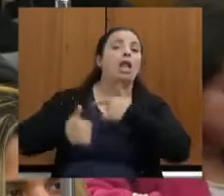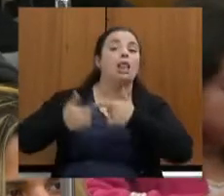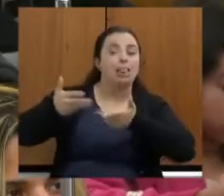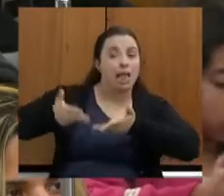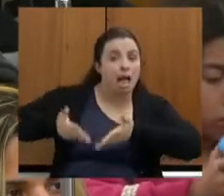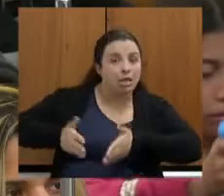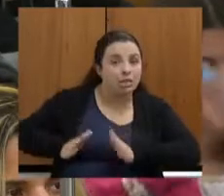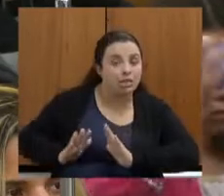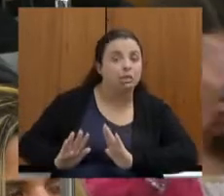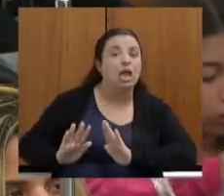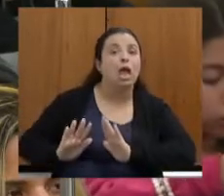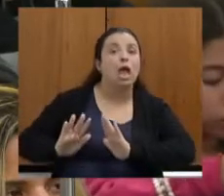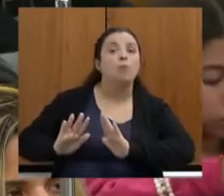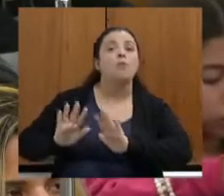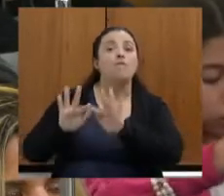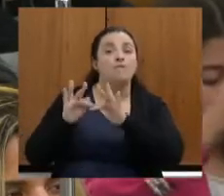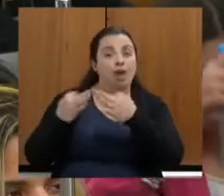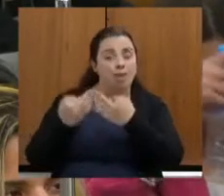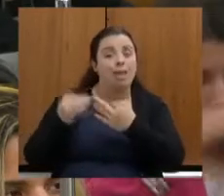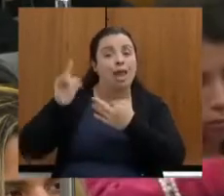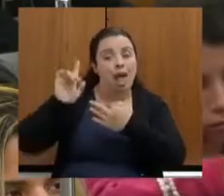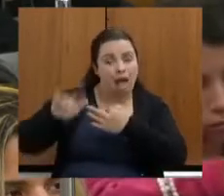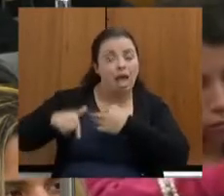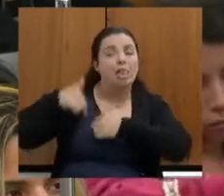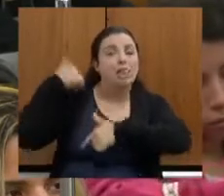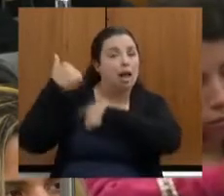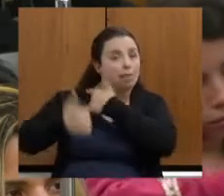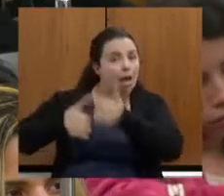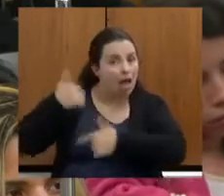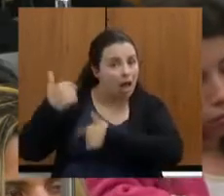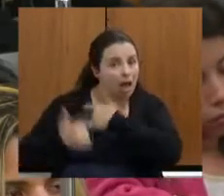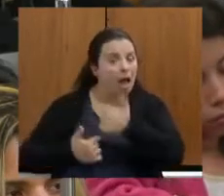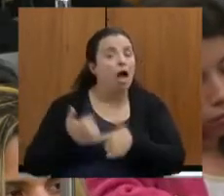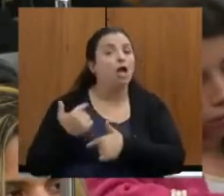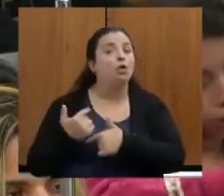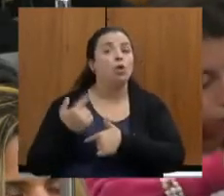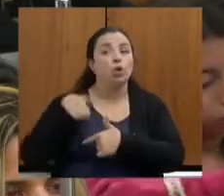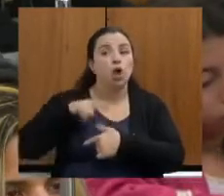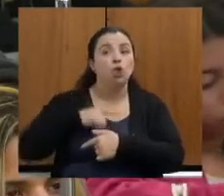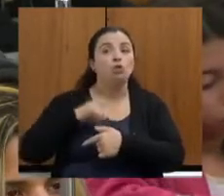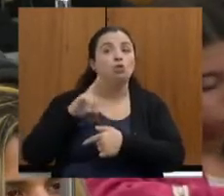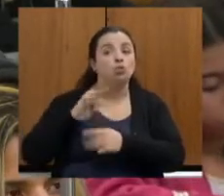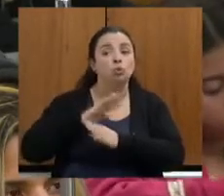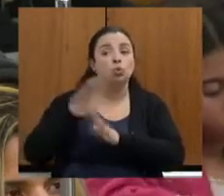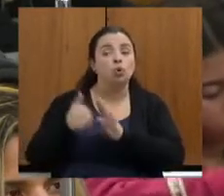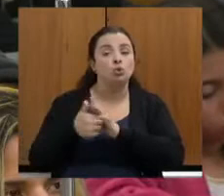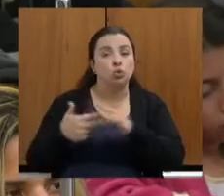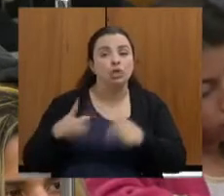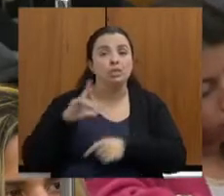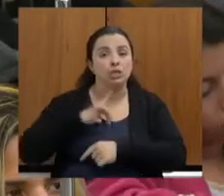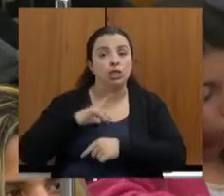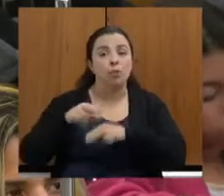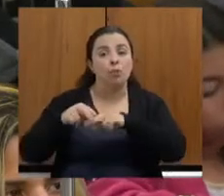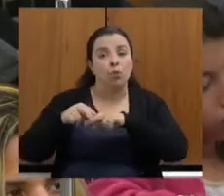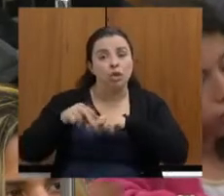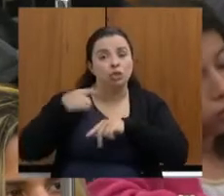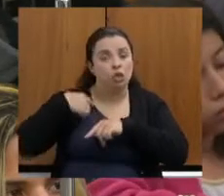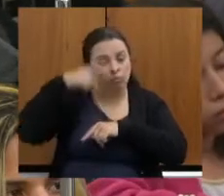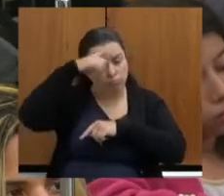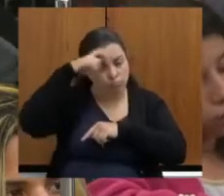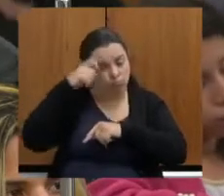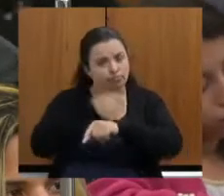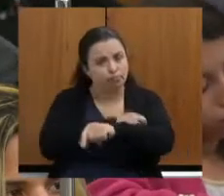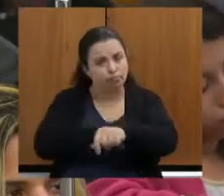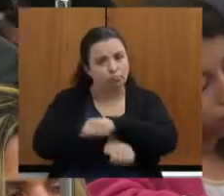nascemos de família trabalhadora tudo que tínhamos é através do nosso esforço nunca